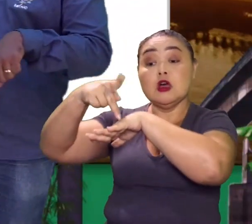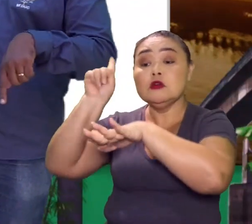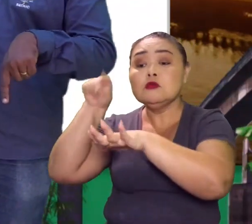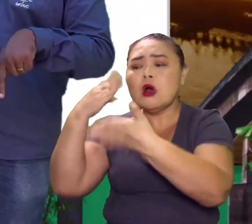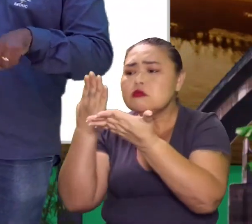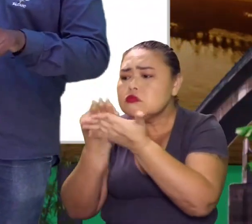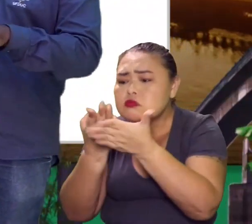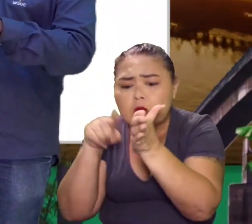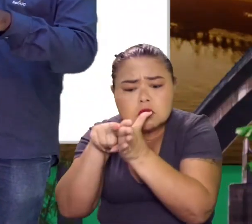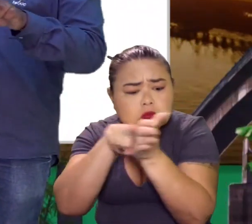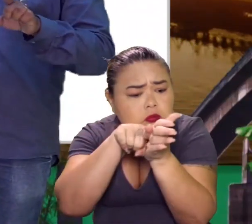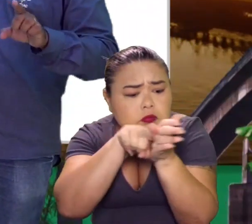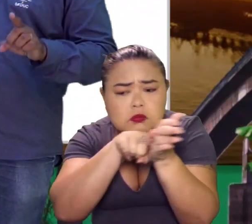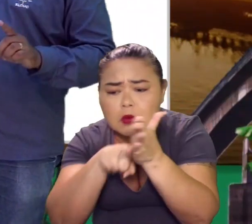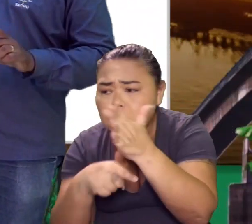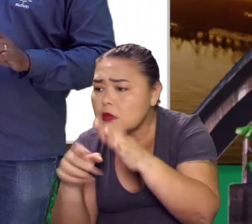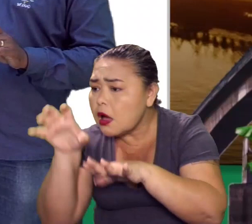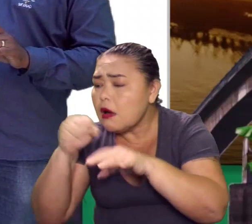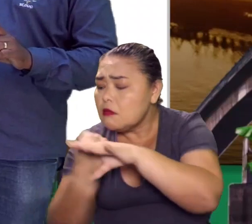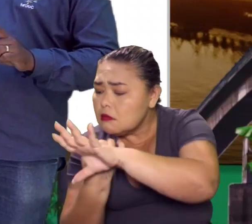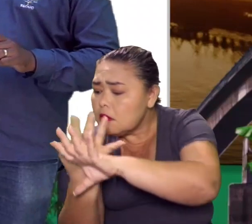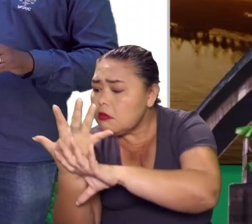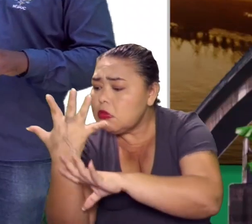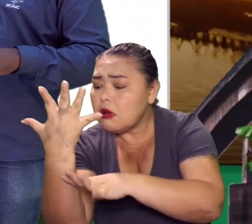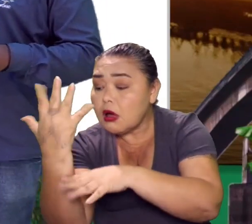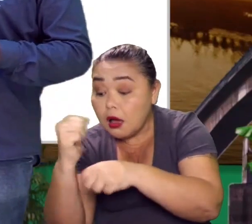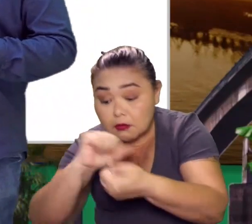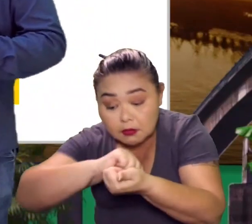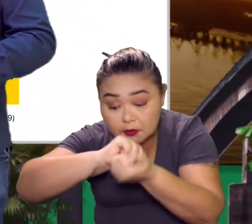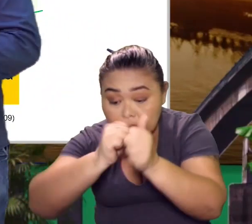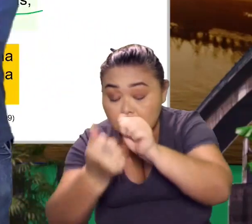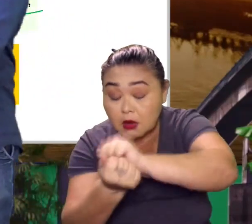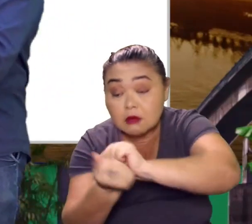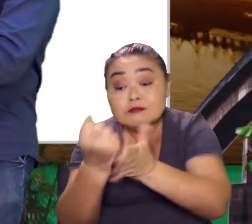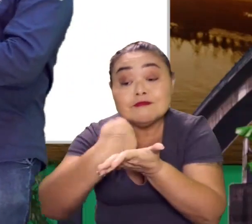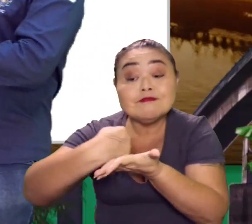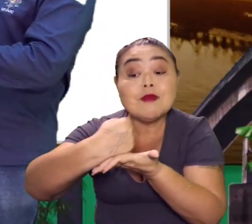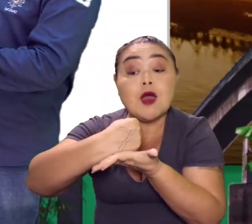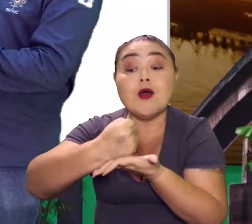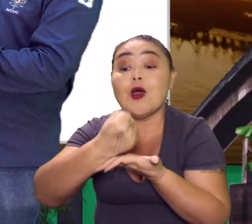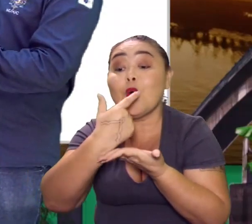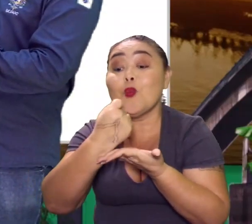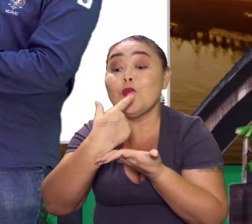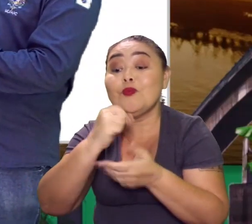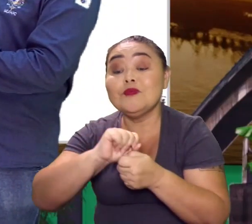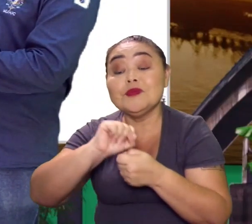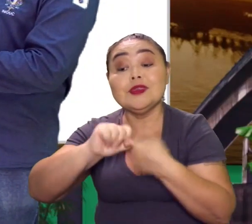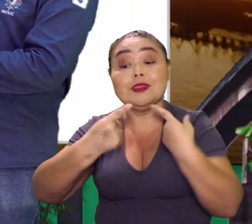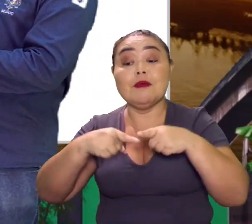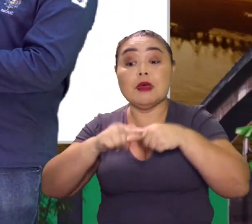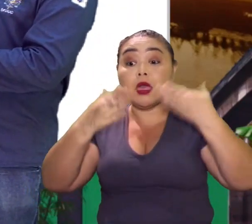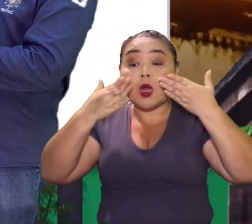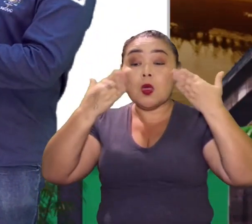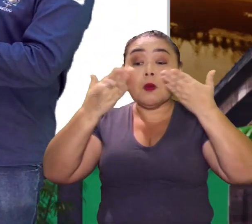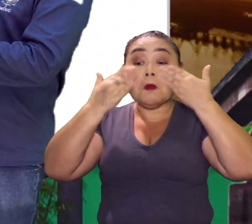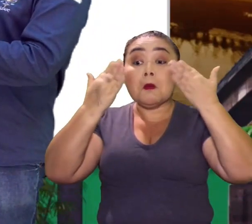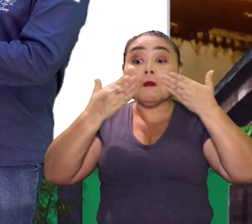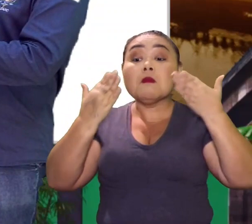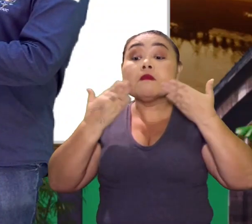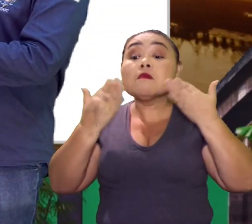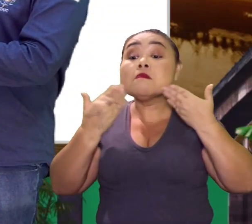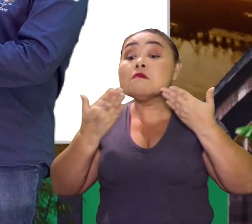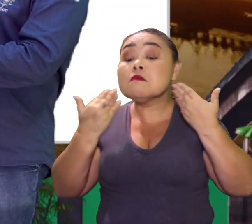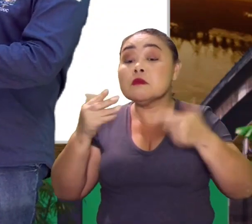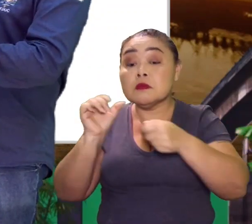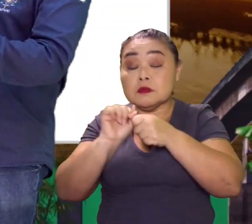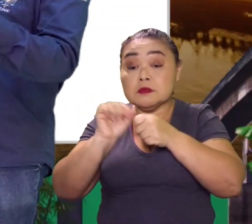plantas que existem na floresta amazônica para transformá-las em remédio e até mesmo em cosmético. A gente cita o